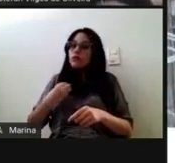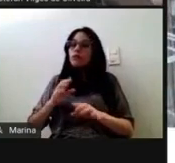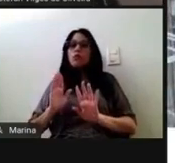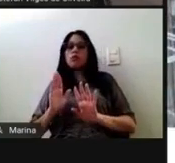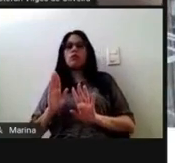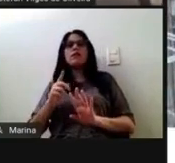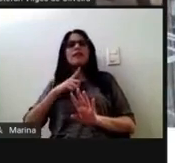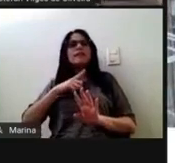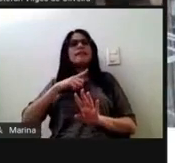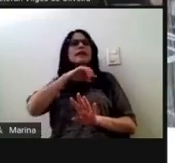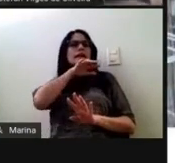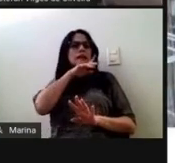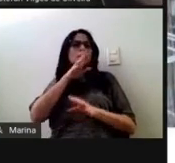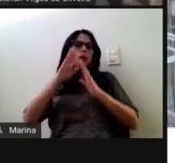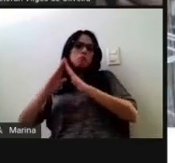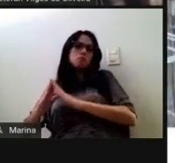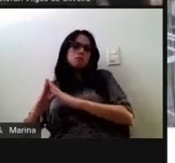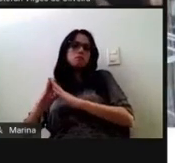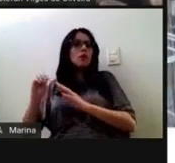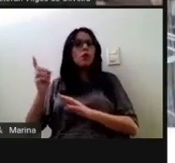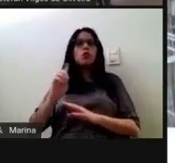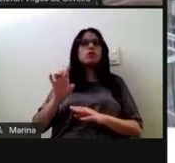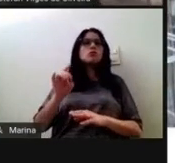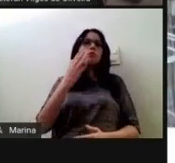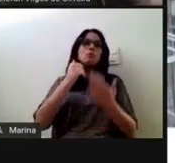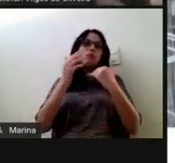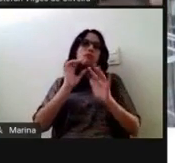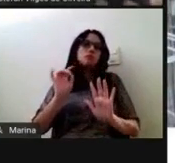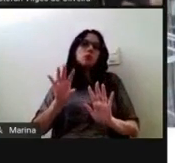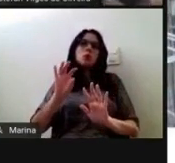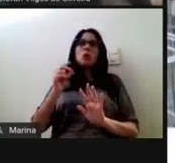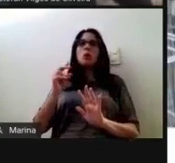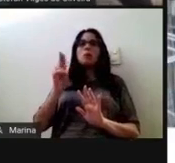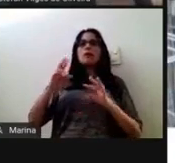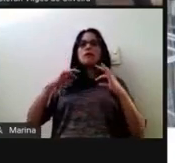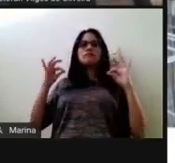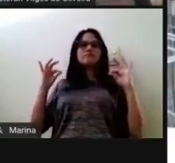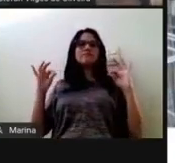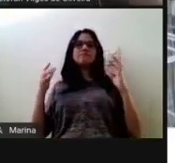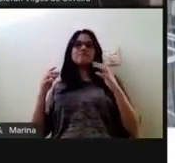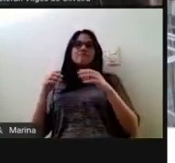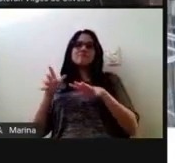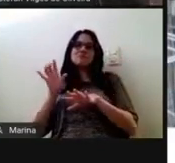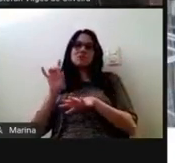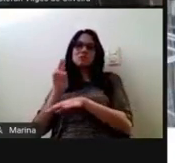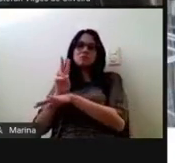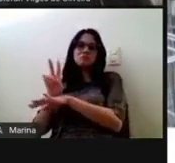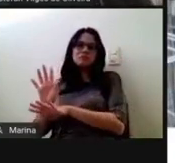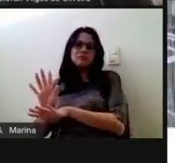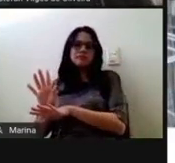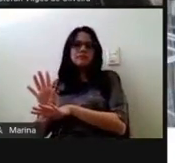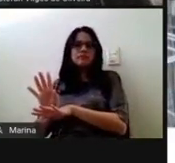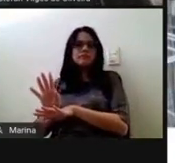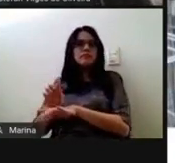ou domiciliados, ou animais que são utilizados para fins ornamentais, criação e etc., mas com alimento.